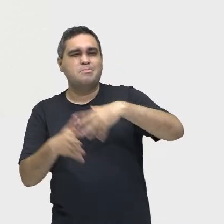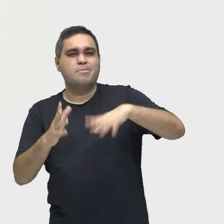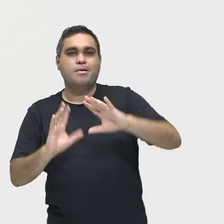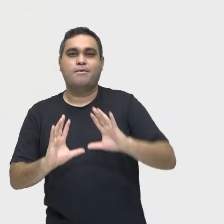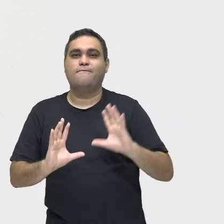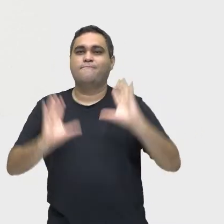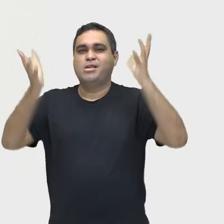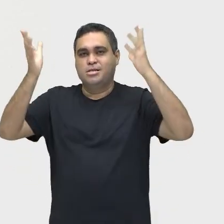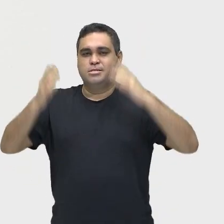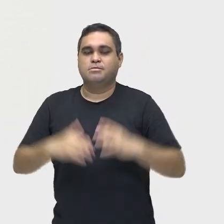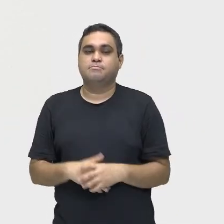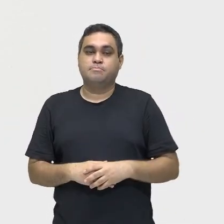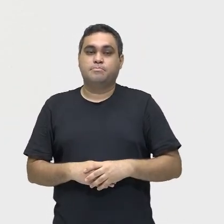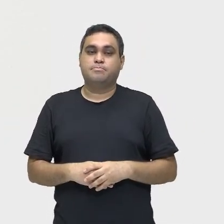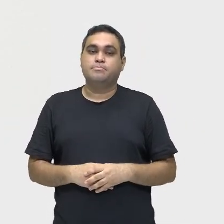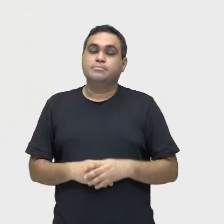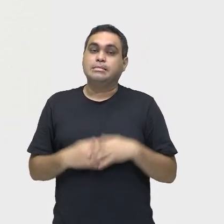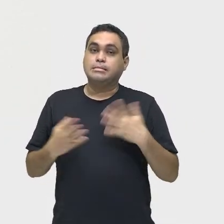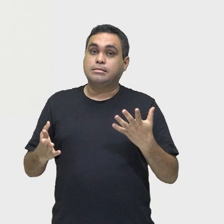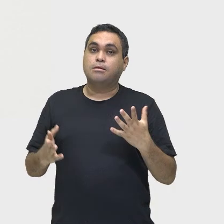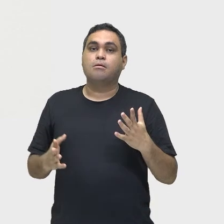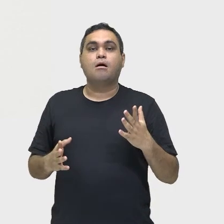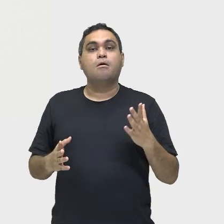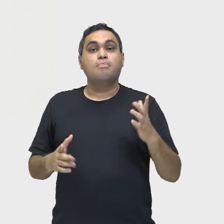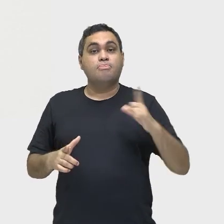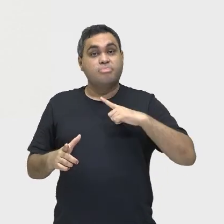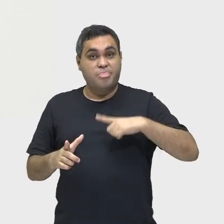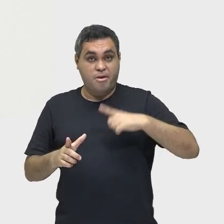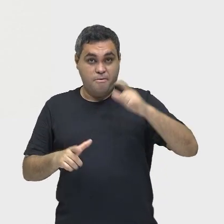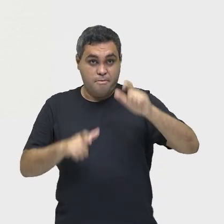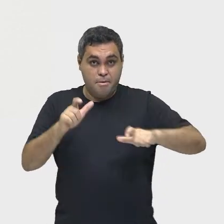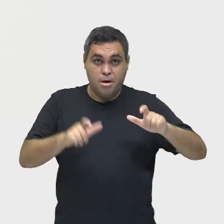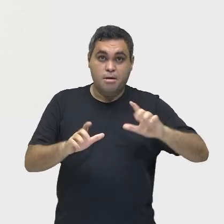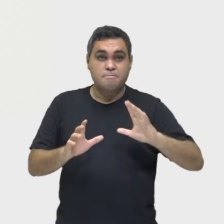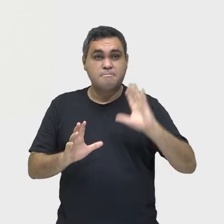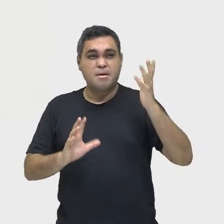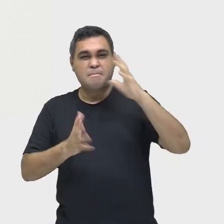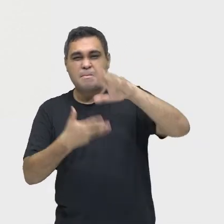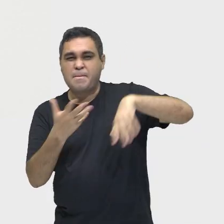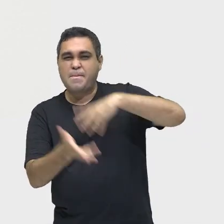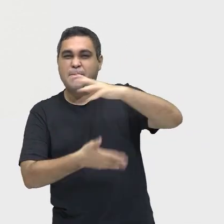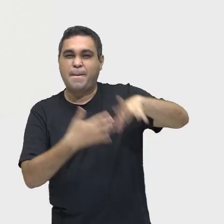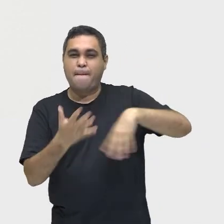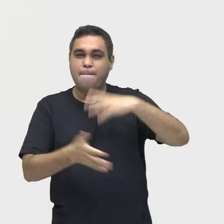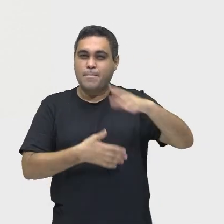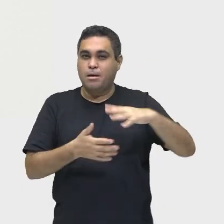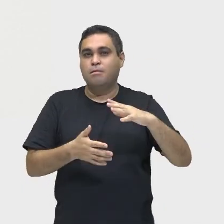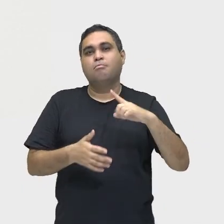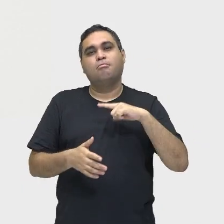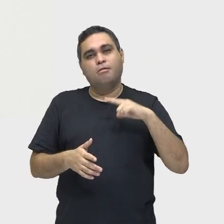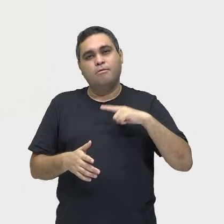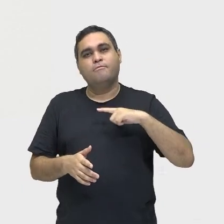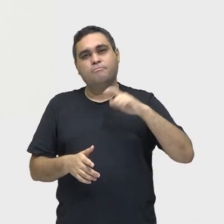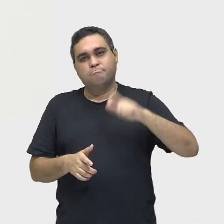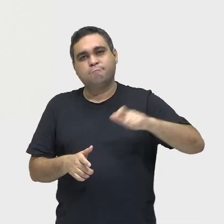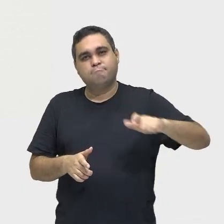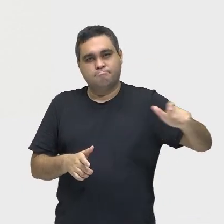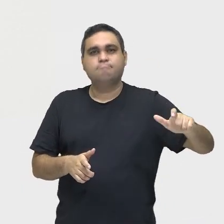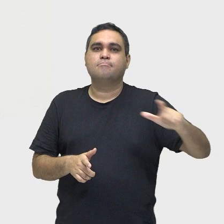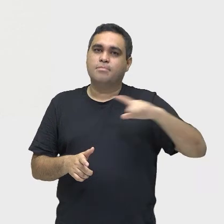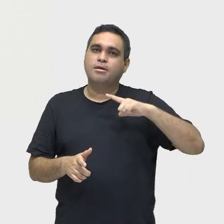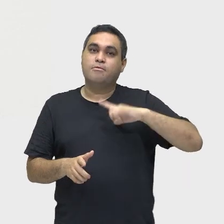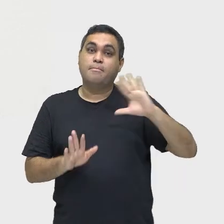O que você observa aqui, amores? Alguém pintou e alguém bordou, né? Mais de um sujeito pintou e bordou nessa